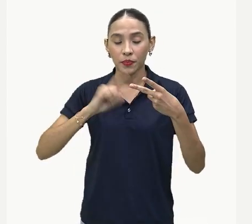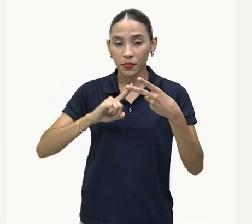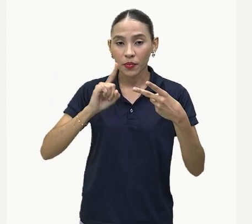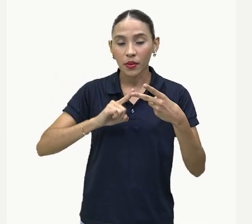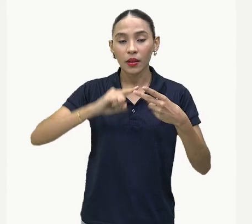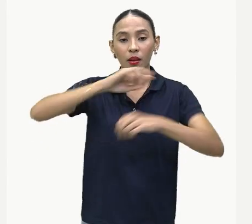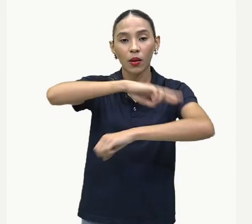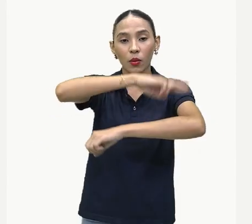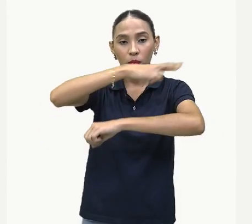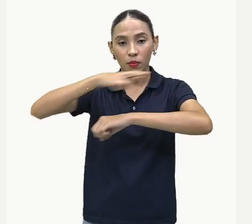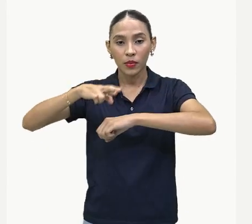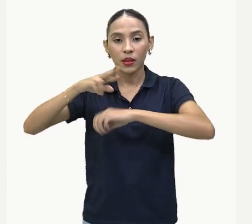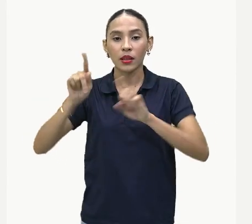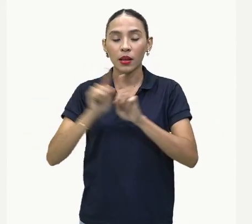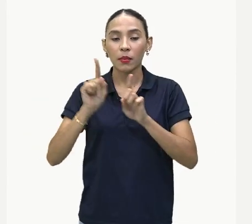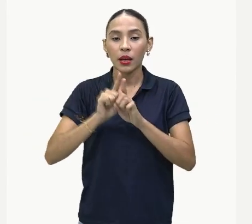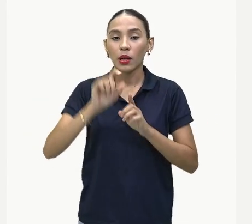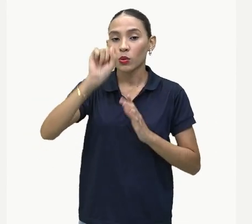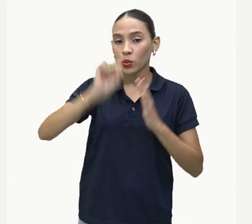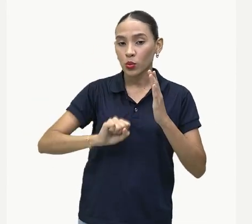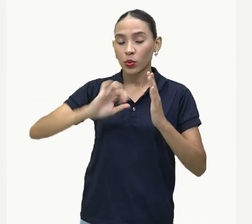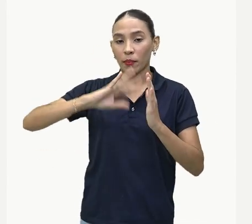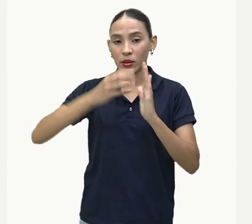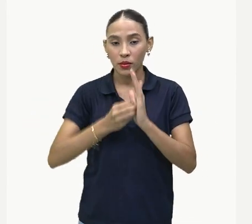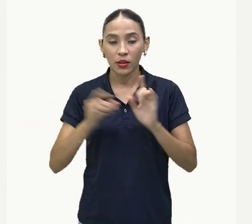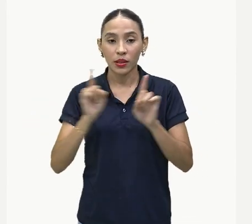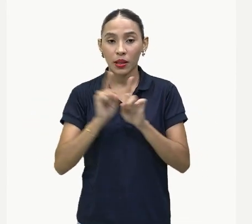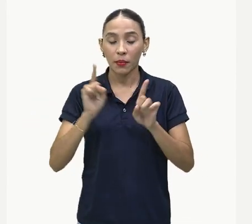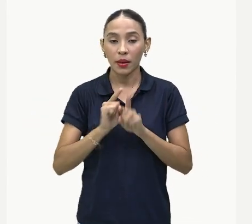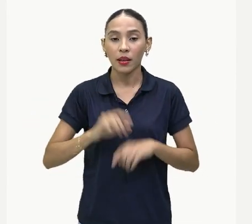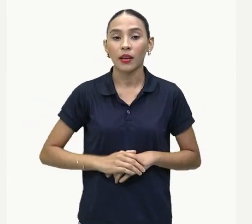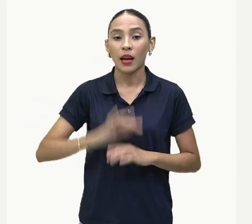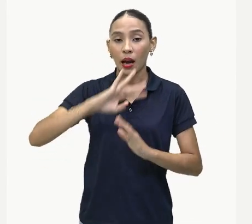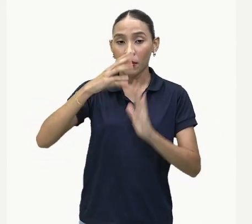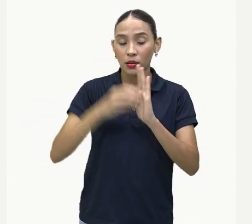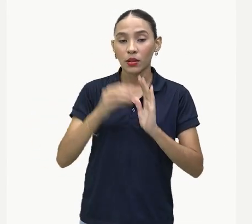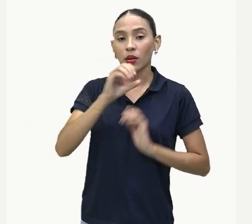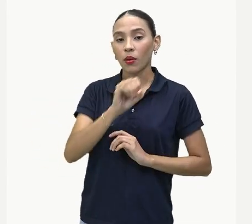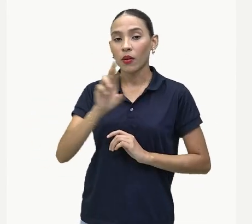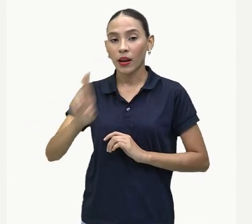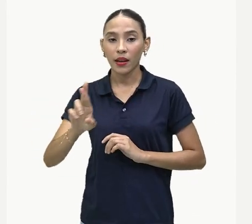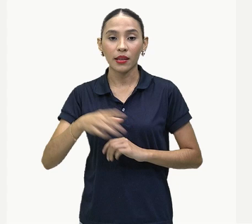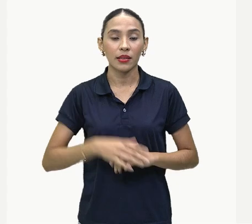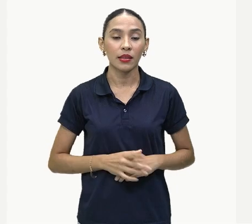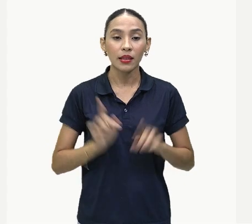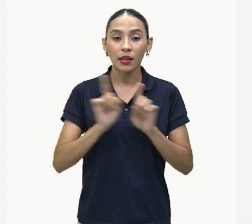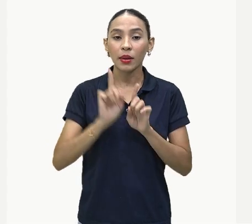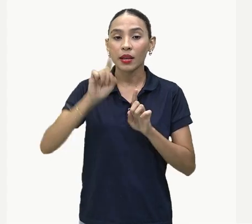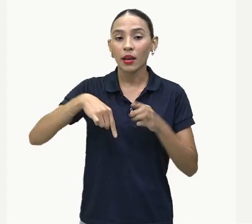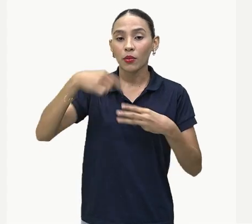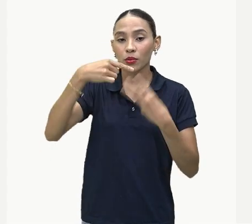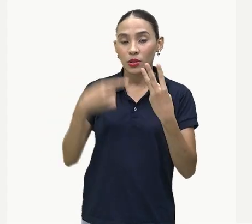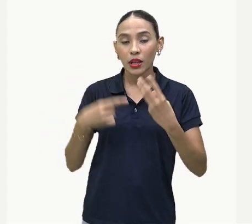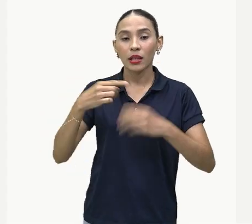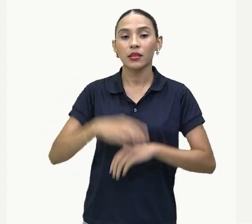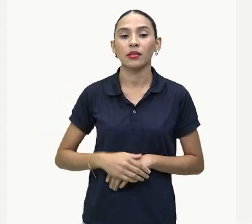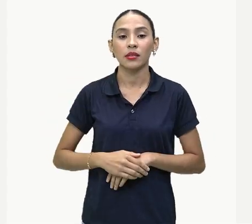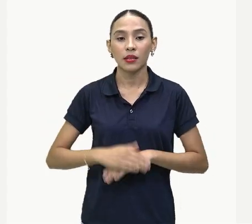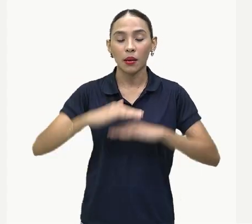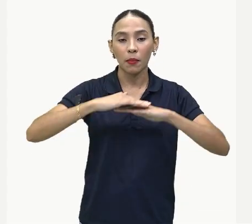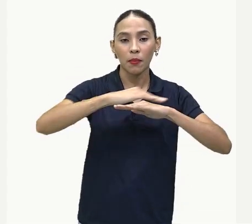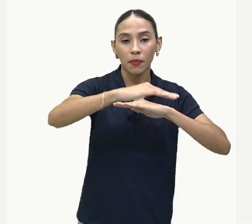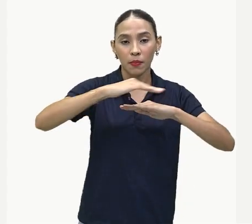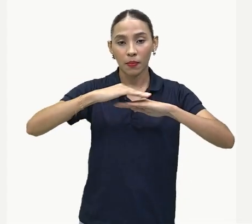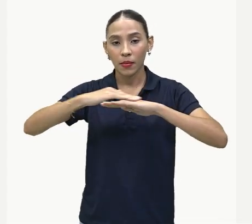planaltos residuais sul-amazônicos, o planalto da Amazônia Oriental, que são os 3 planaltos que